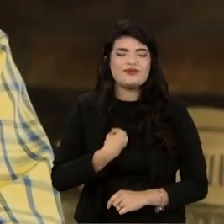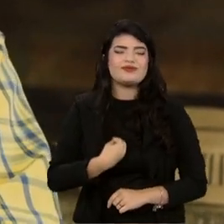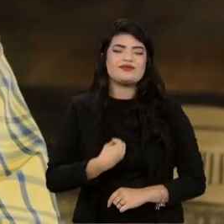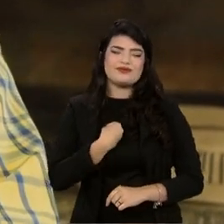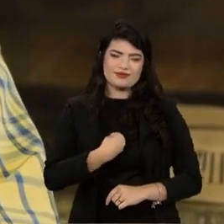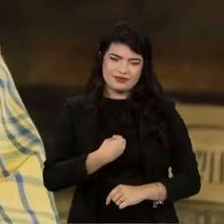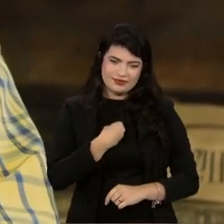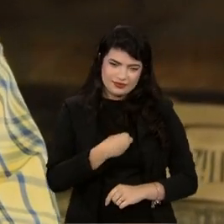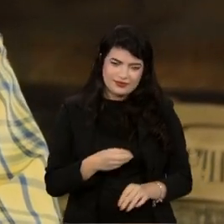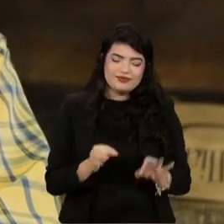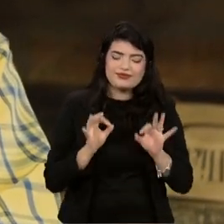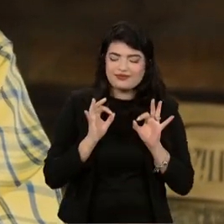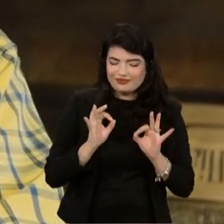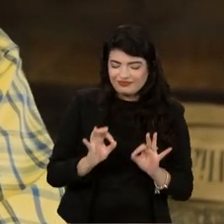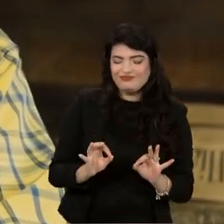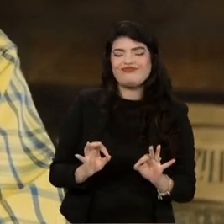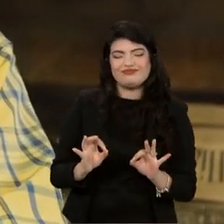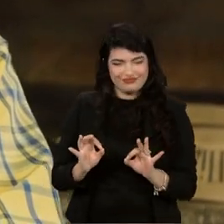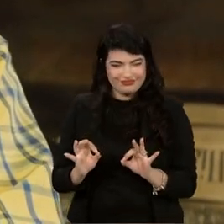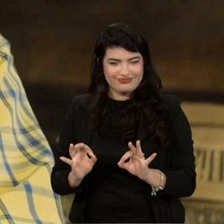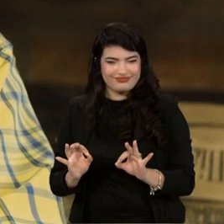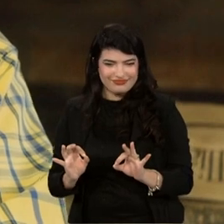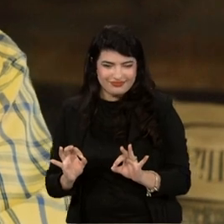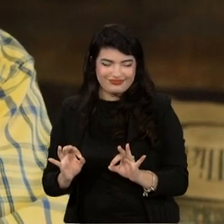viver será